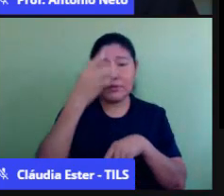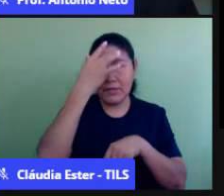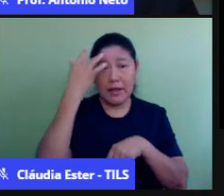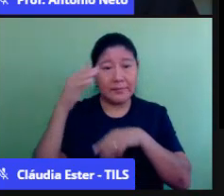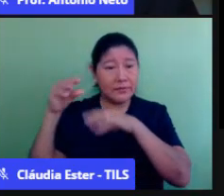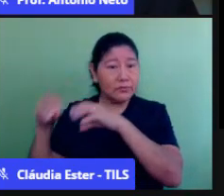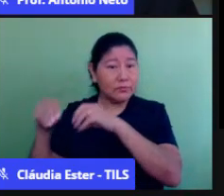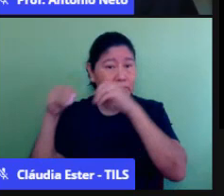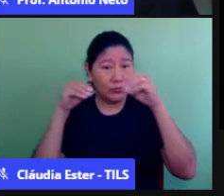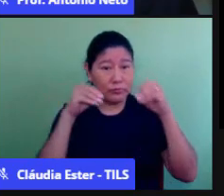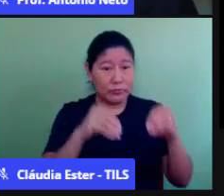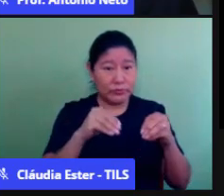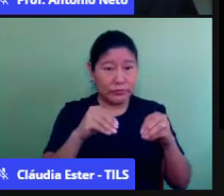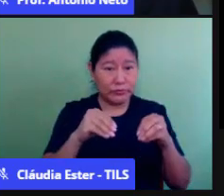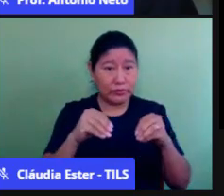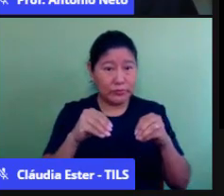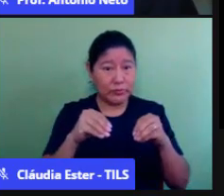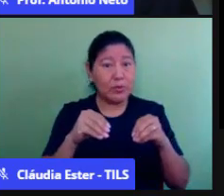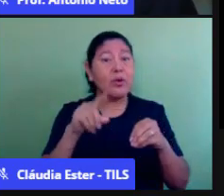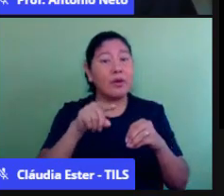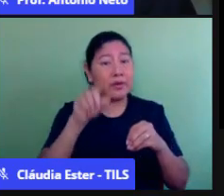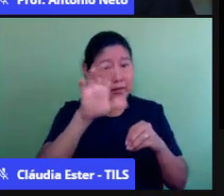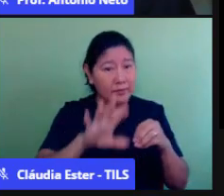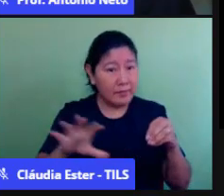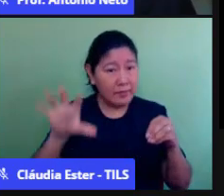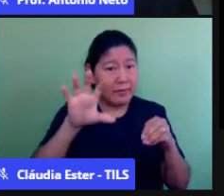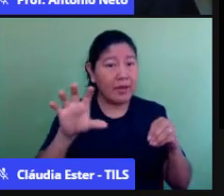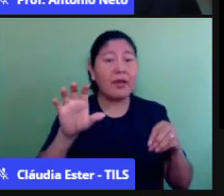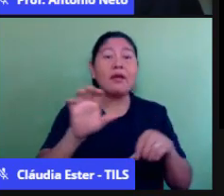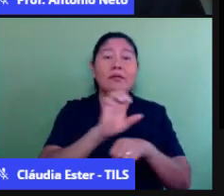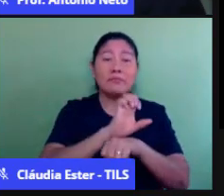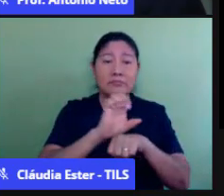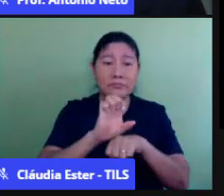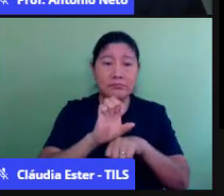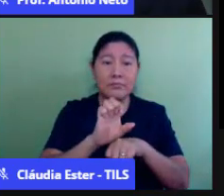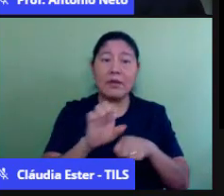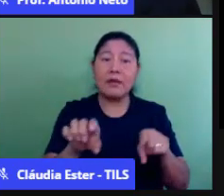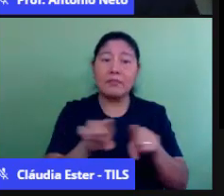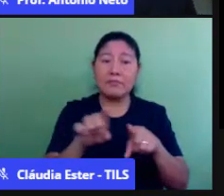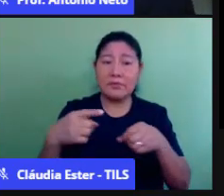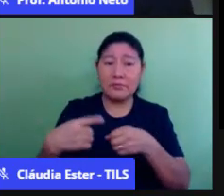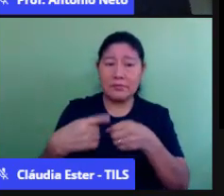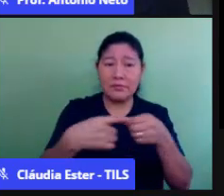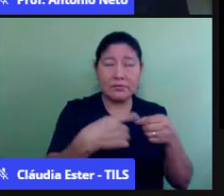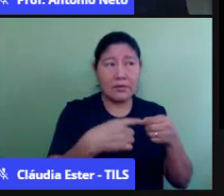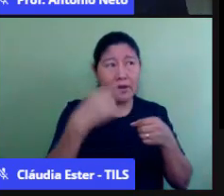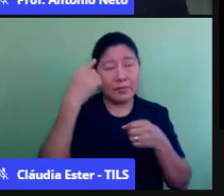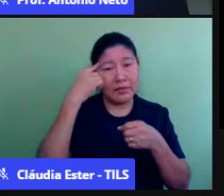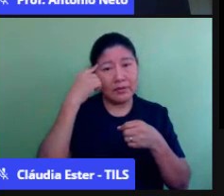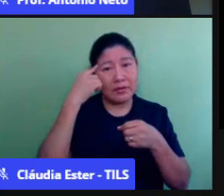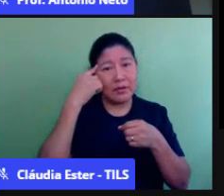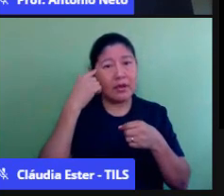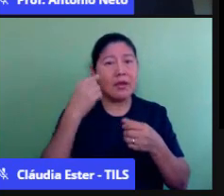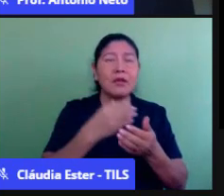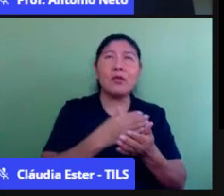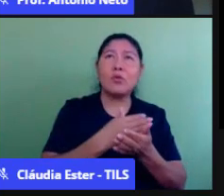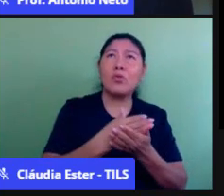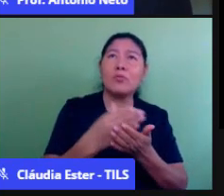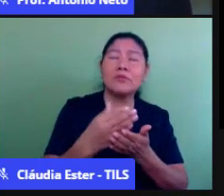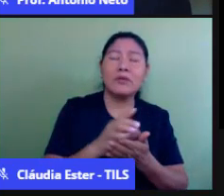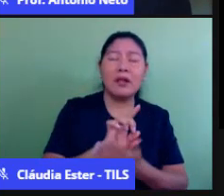né? Primeiro, nós tivemos lá, se a gente relembrar lá as entradas e bandeiras, né?